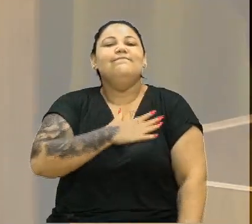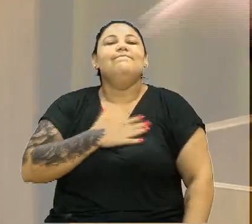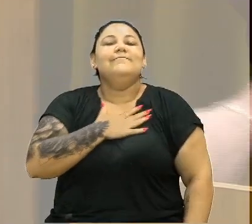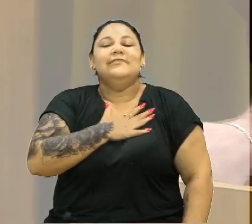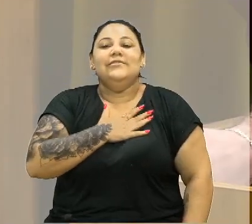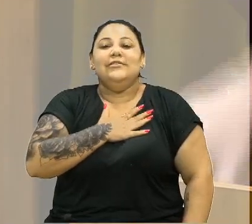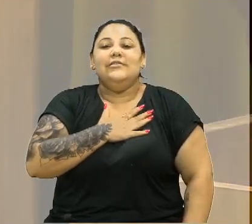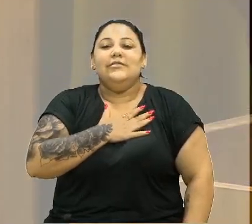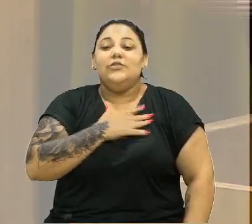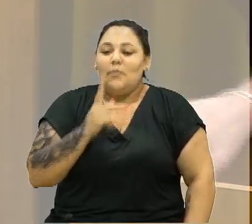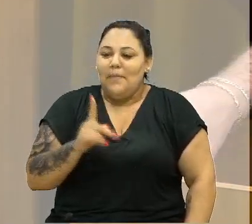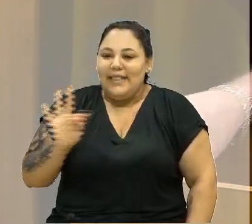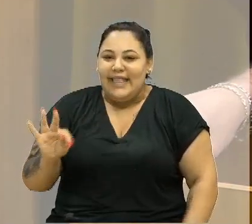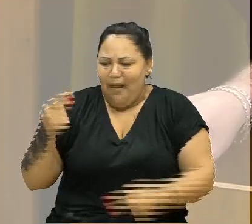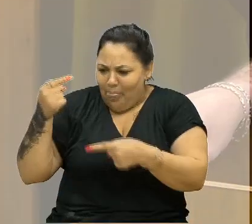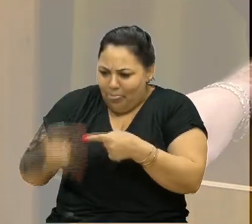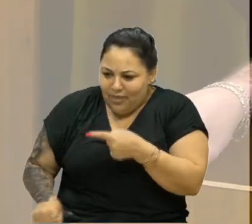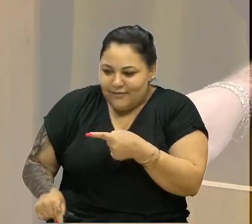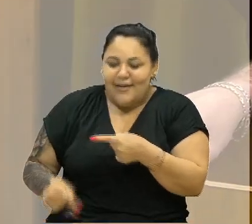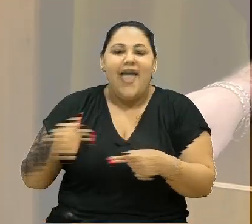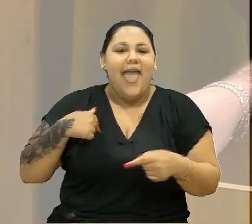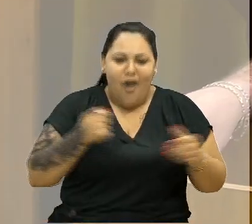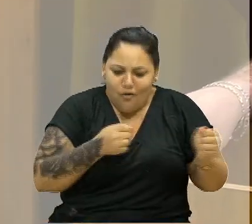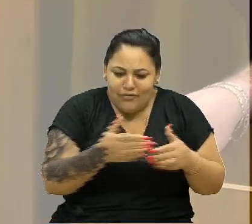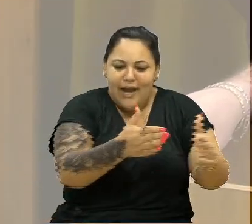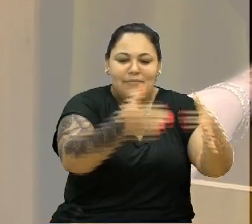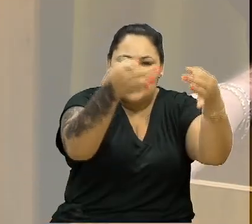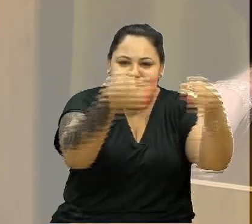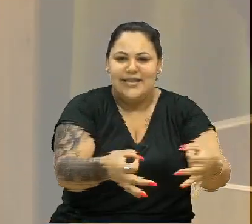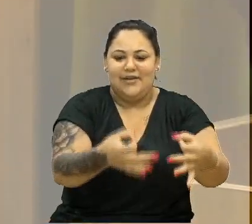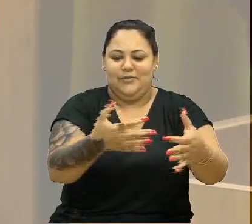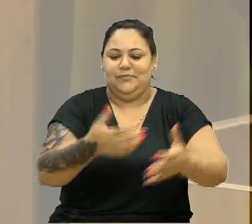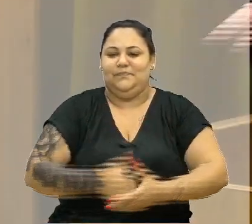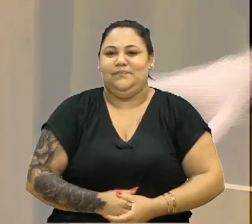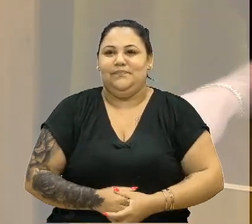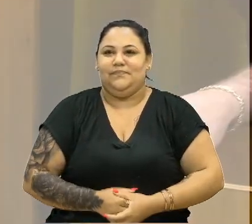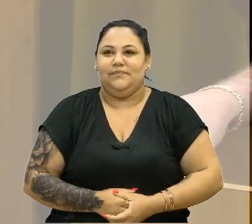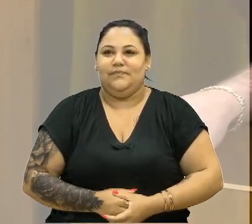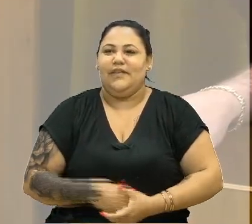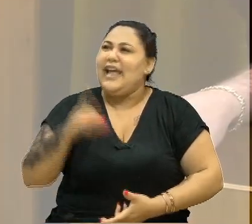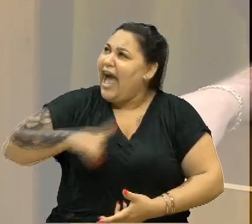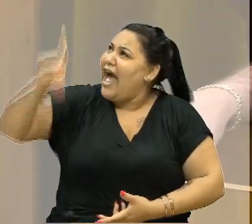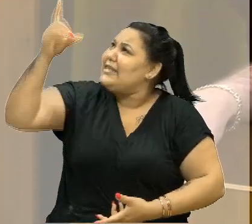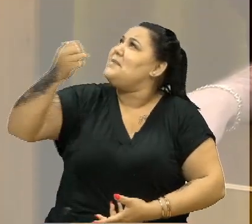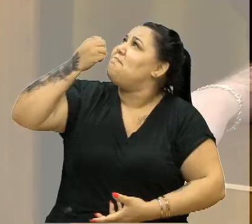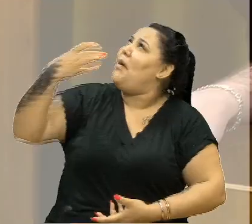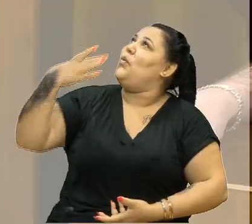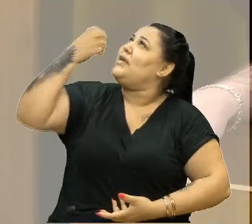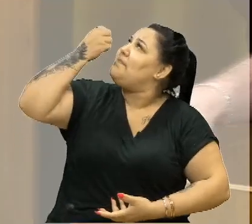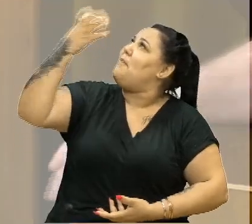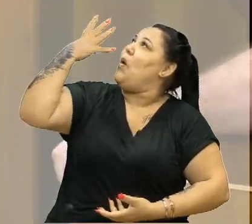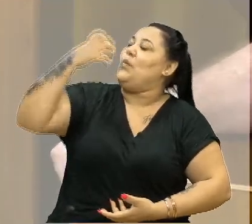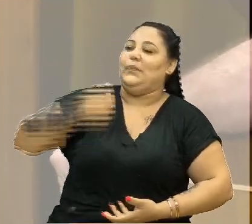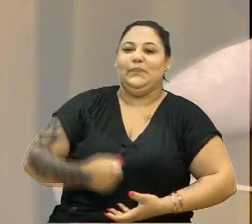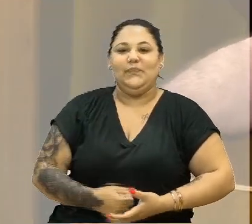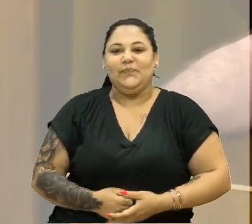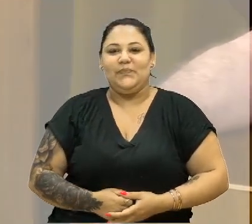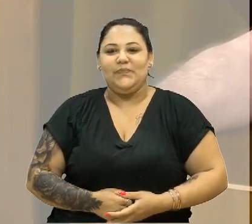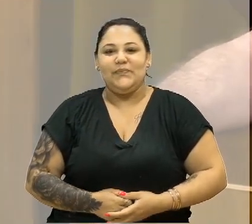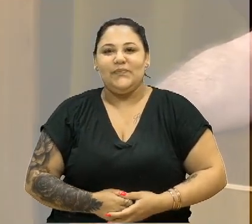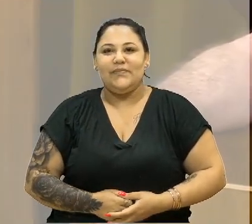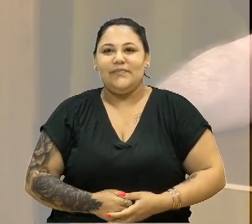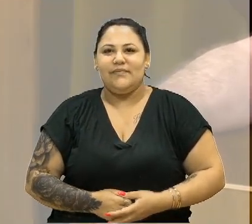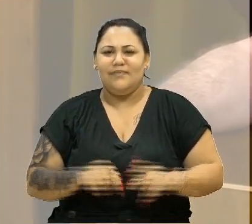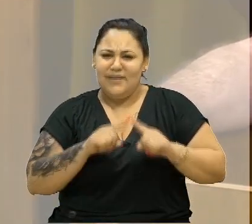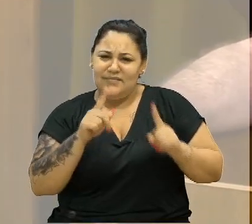PT discordou, eu estou no caminho certo. Graças a Deus, graças a Deus. Mas presidente,